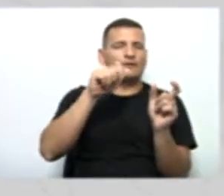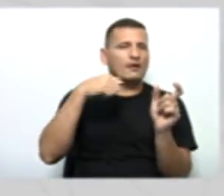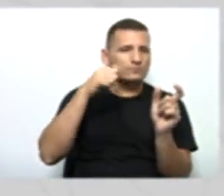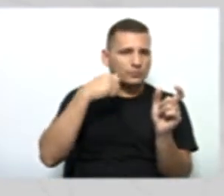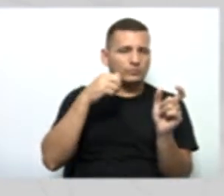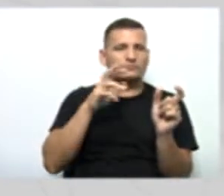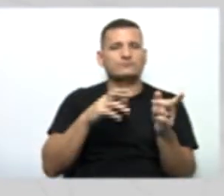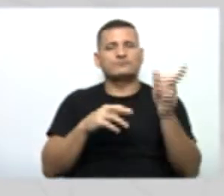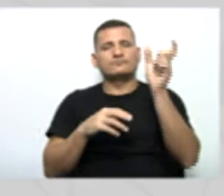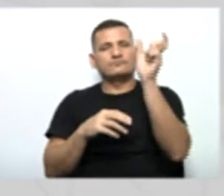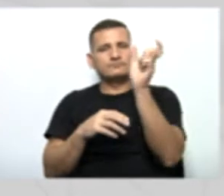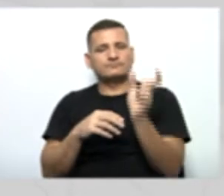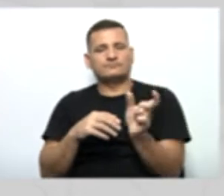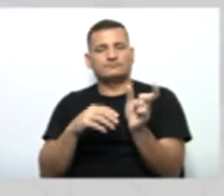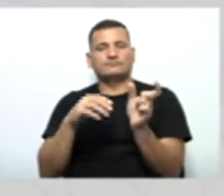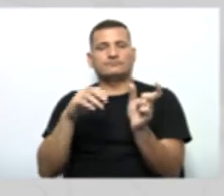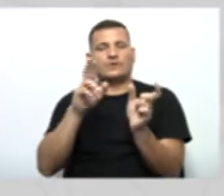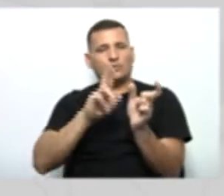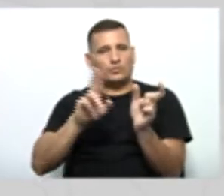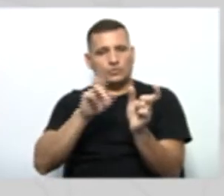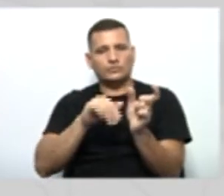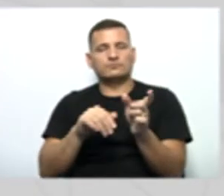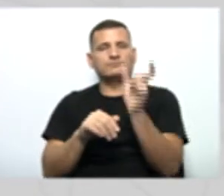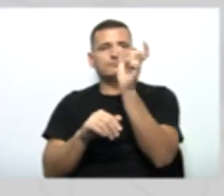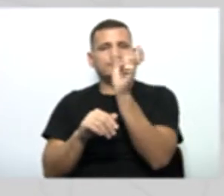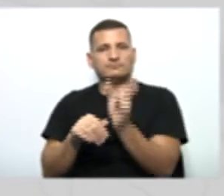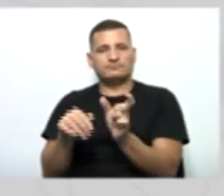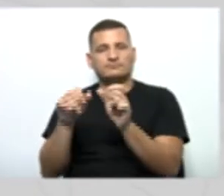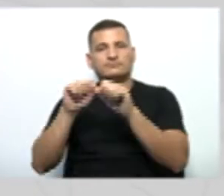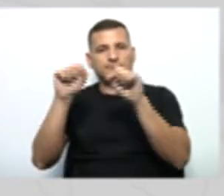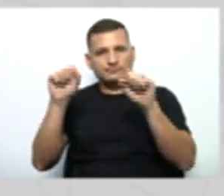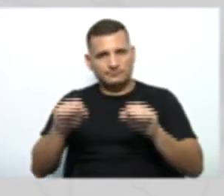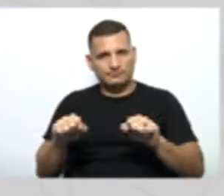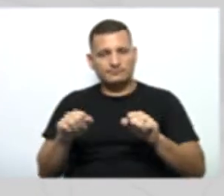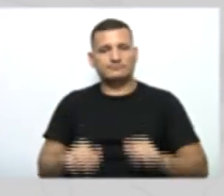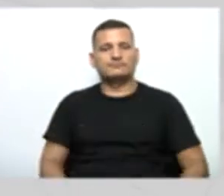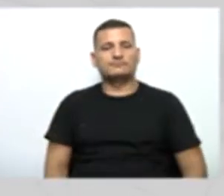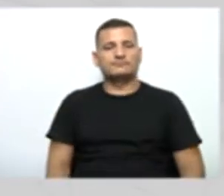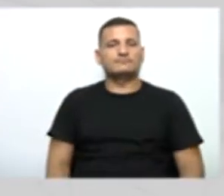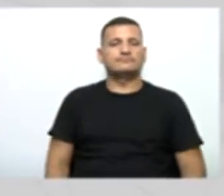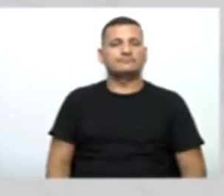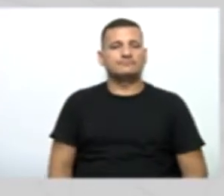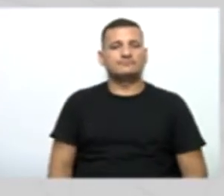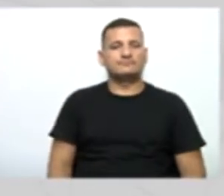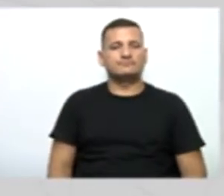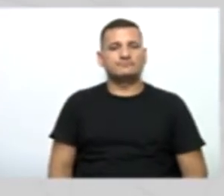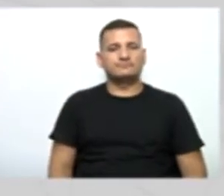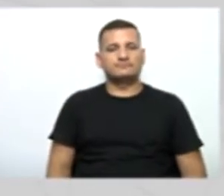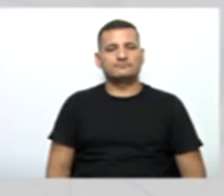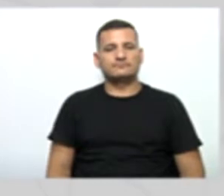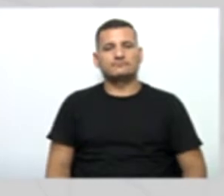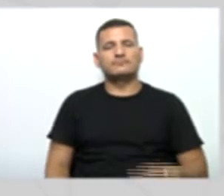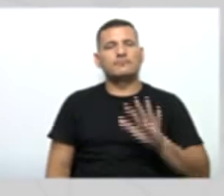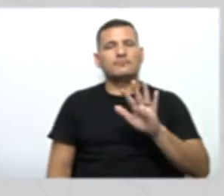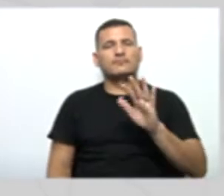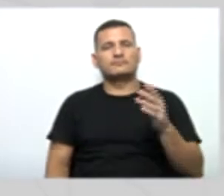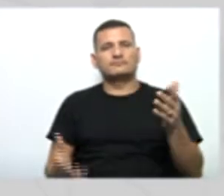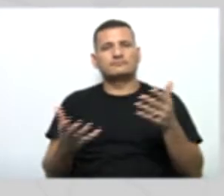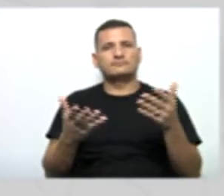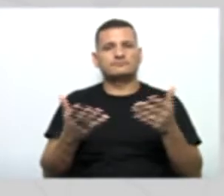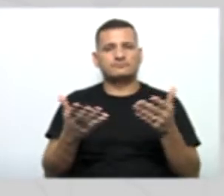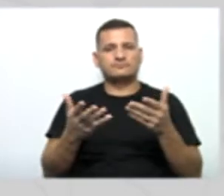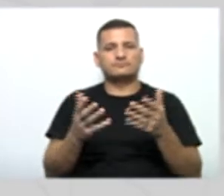o caso de uso e o limite do sistema, certo? Só que aí eu chamo vocês para cá, ó. Vem aqui,